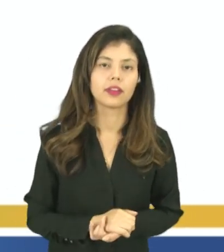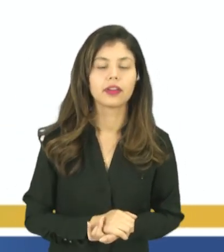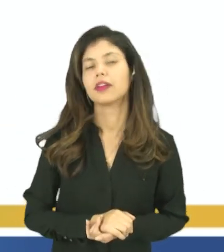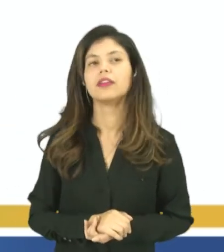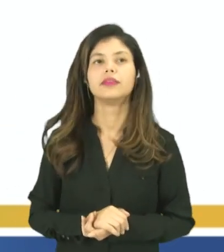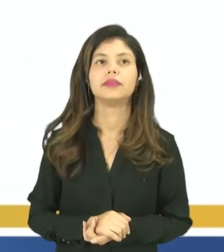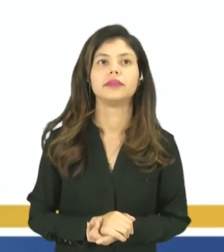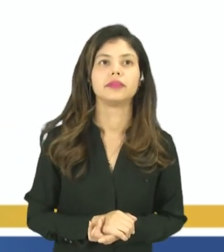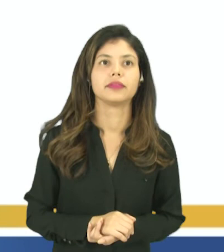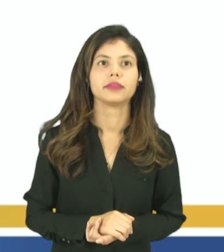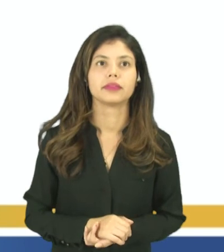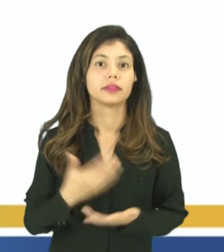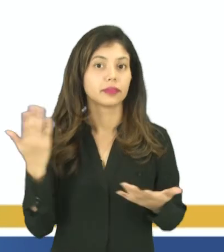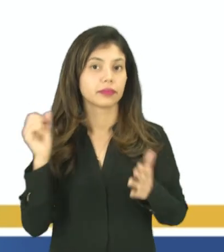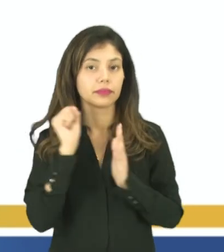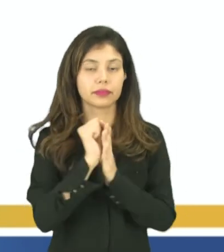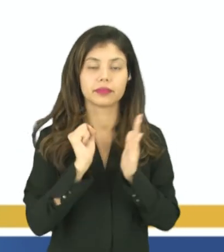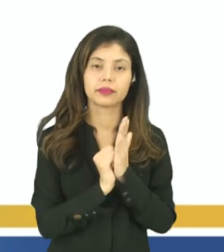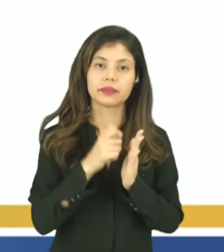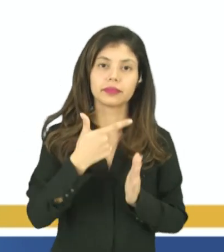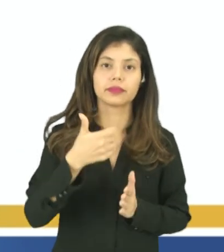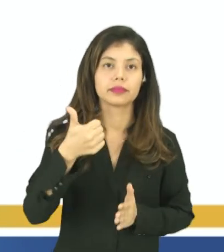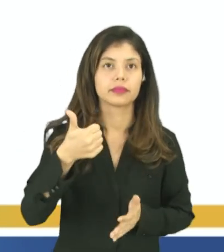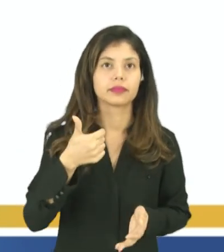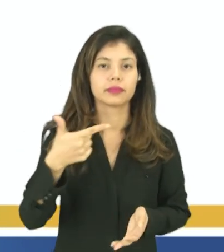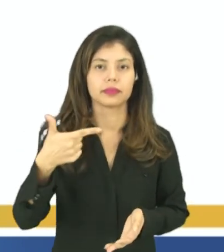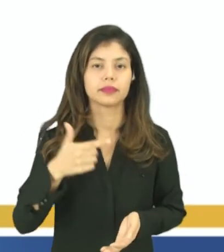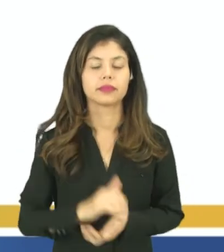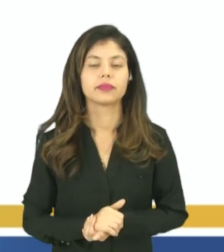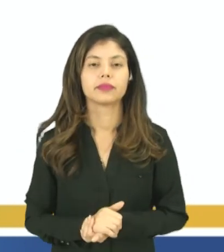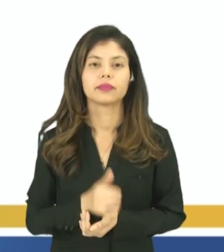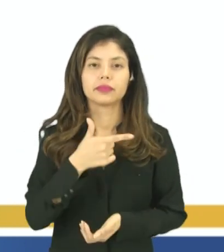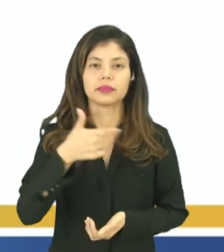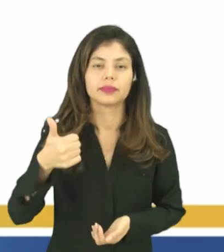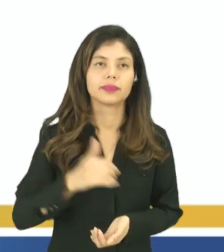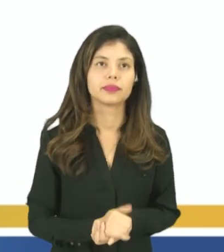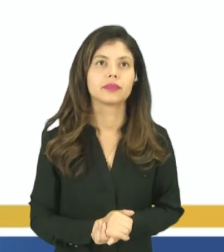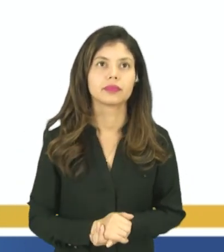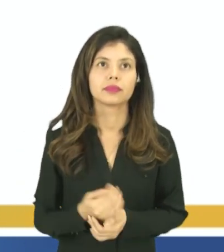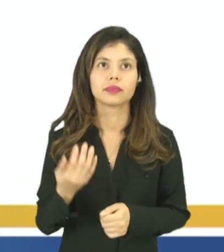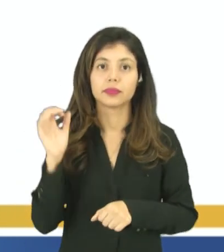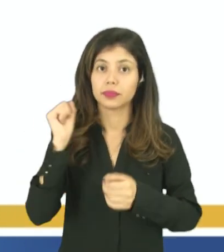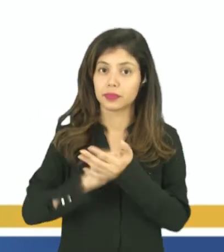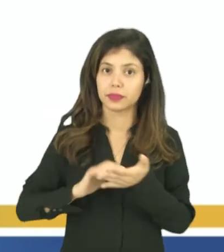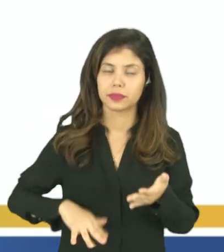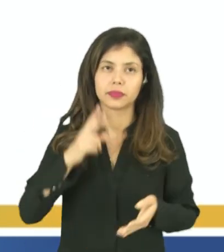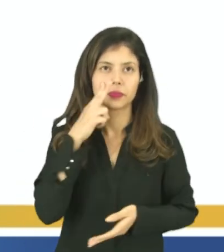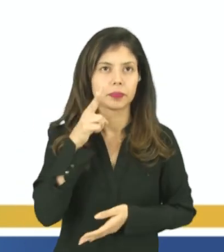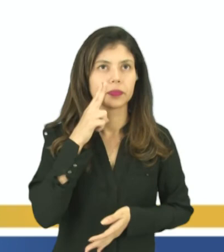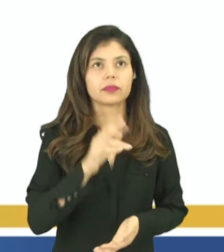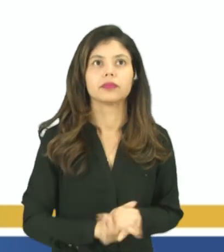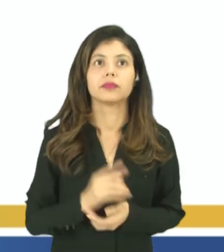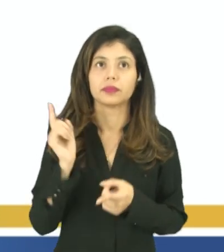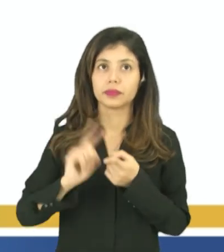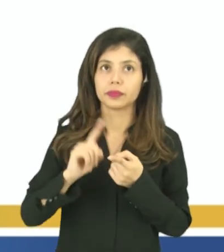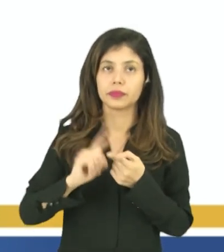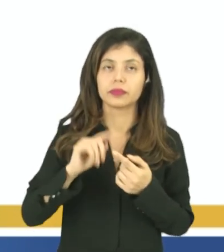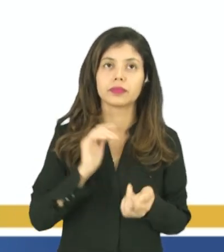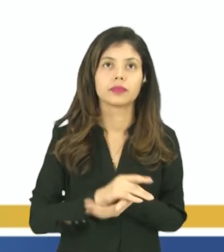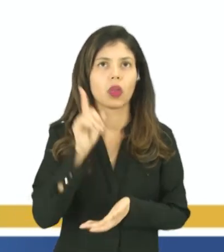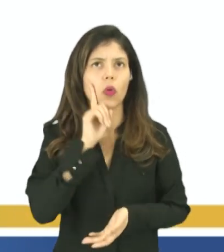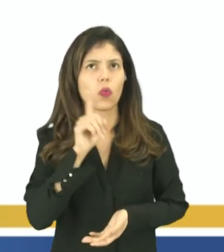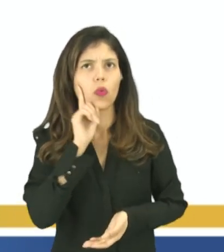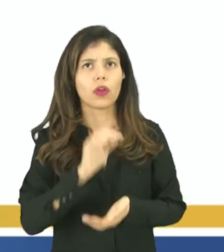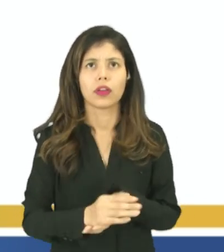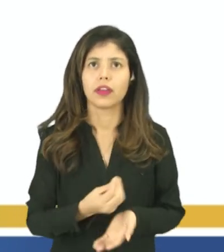nesse turbulento século XXI, vamos então entrar agora no nosso exercitando. Presta bem atenção. Primeira questão.